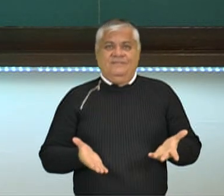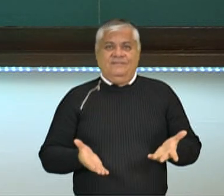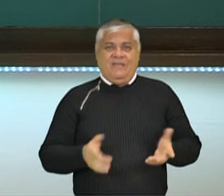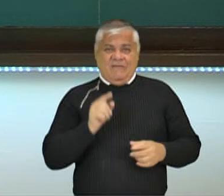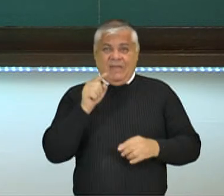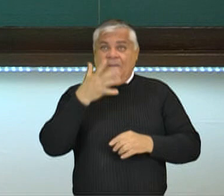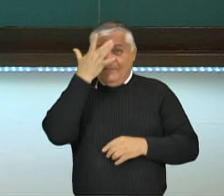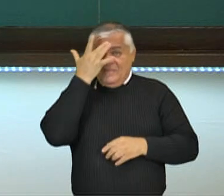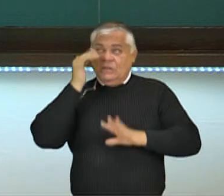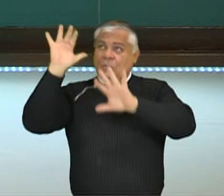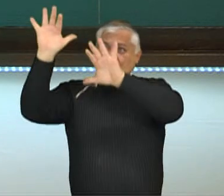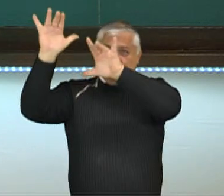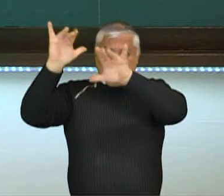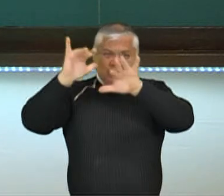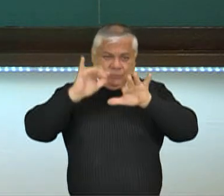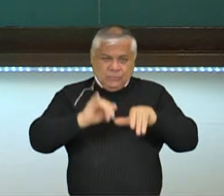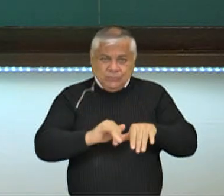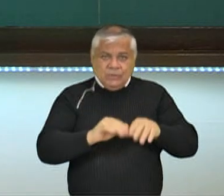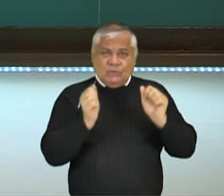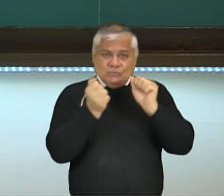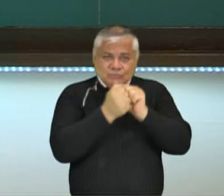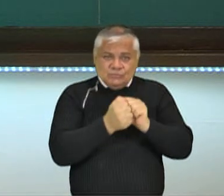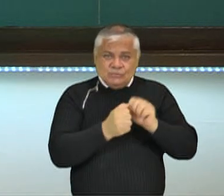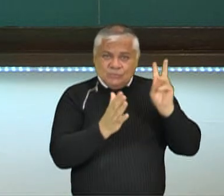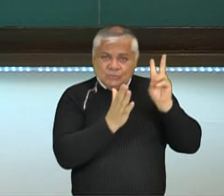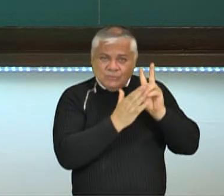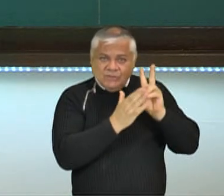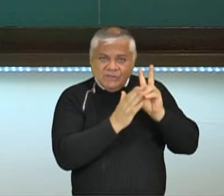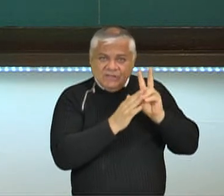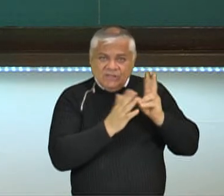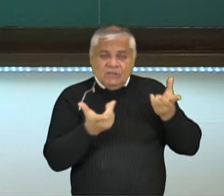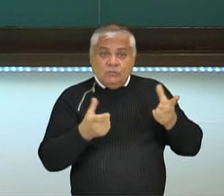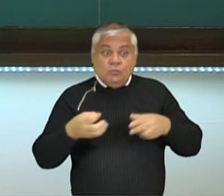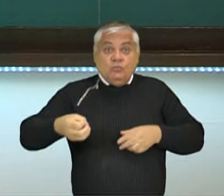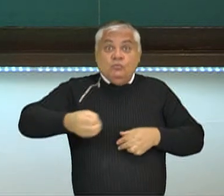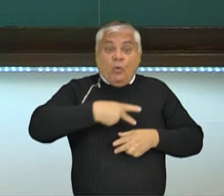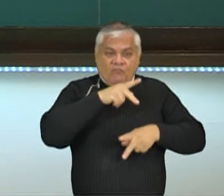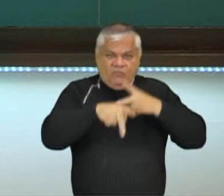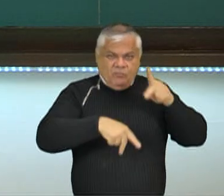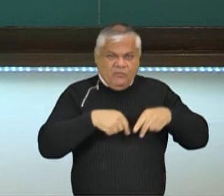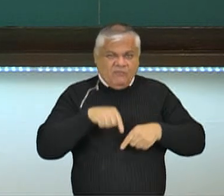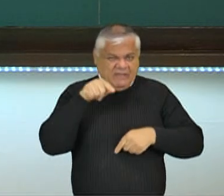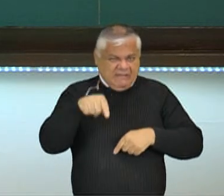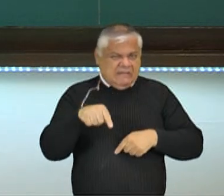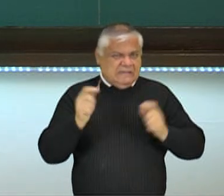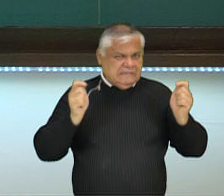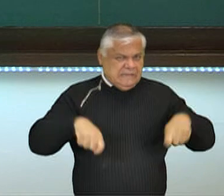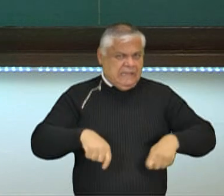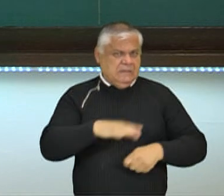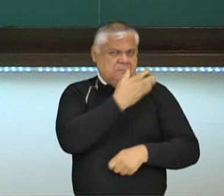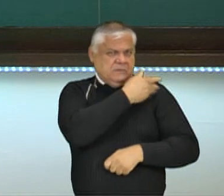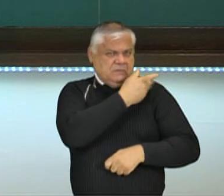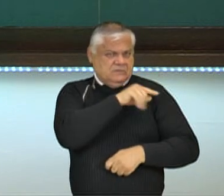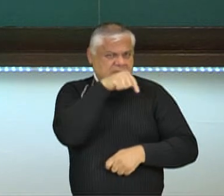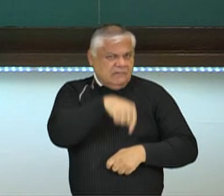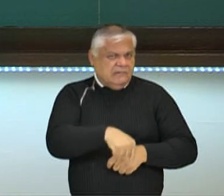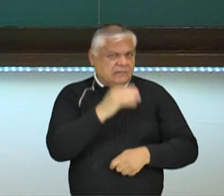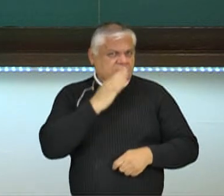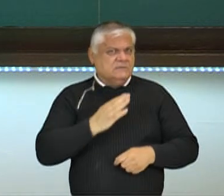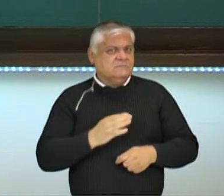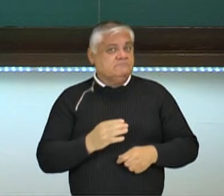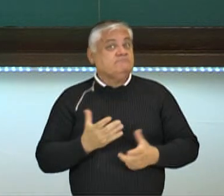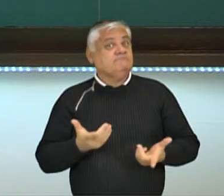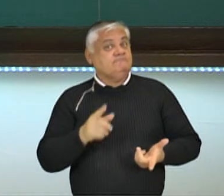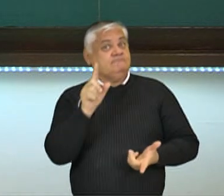imigrantes que vieram para o nosso país, junto com os indígenas, formando um novo povo, será que cabe preconceito entre nós?